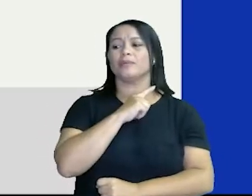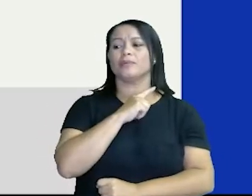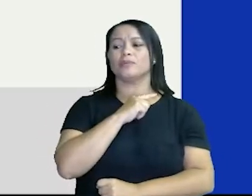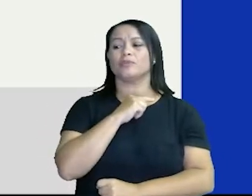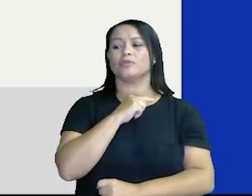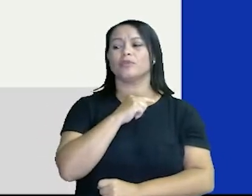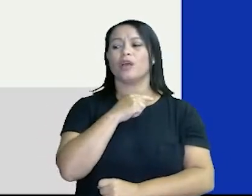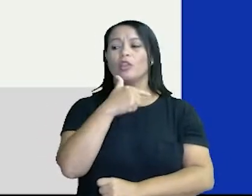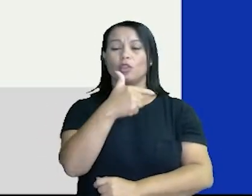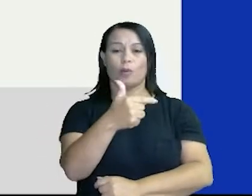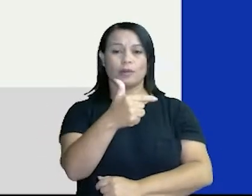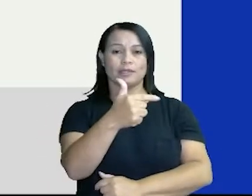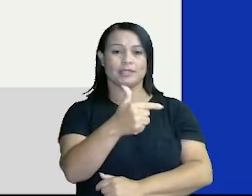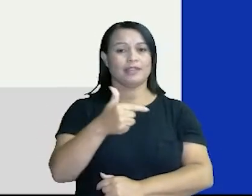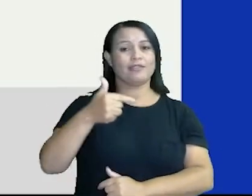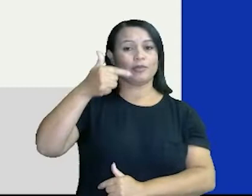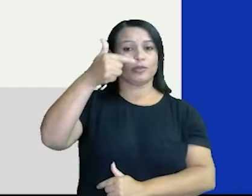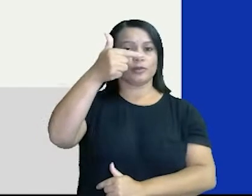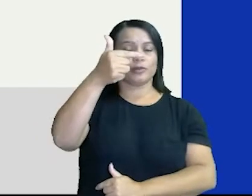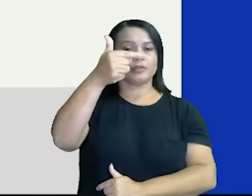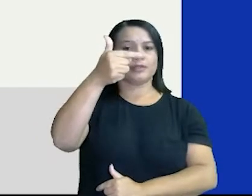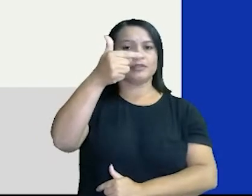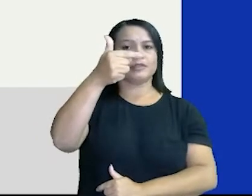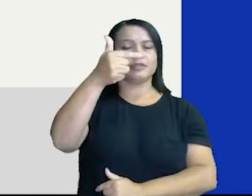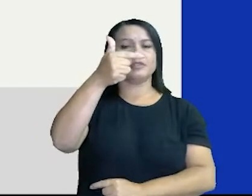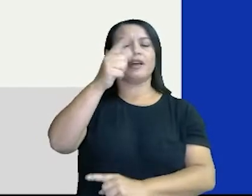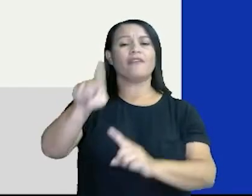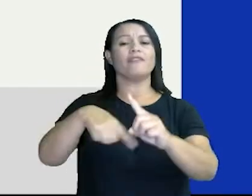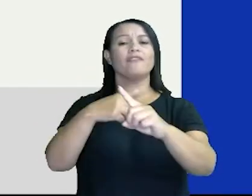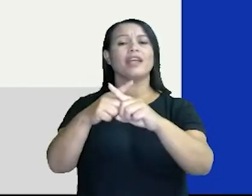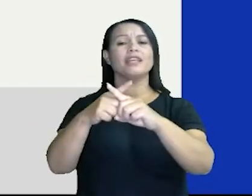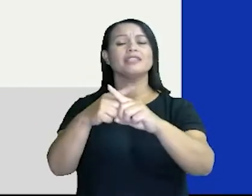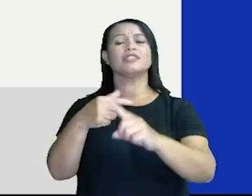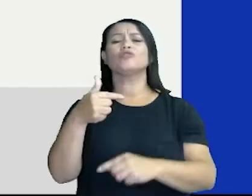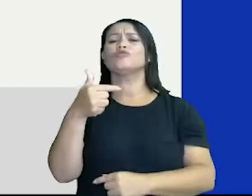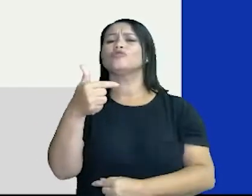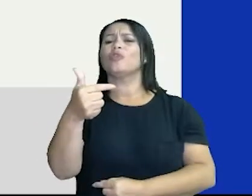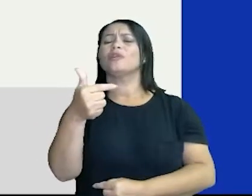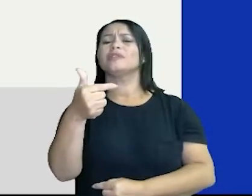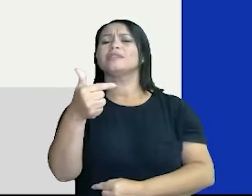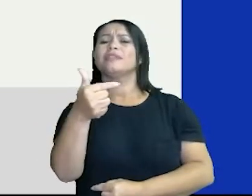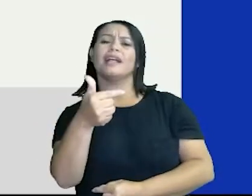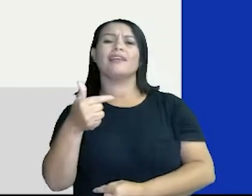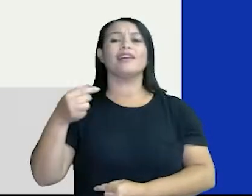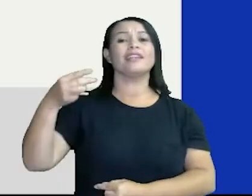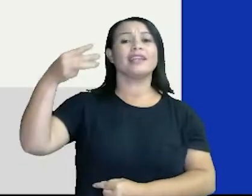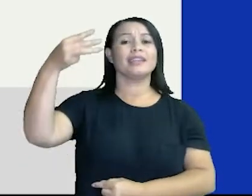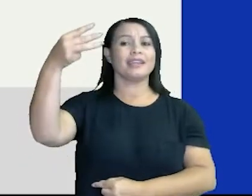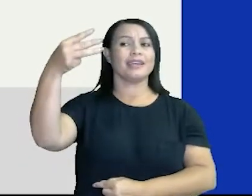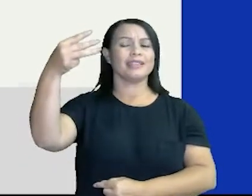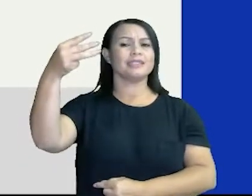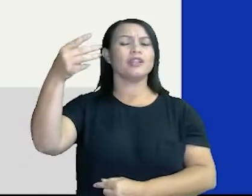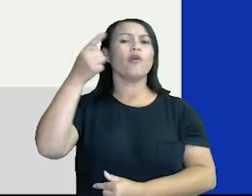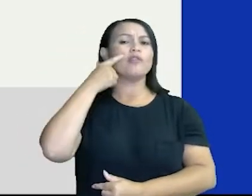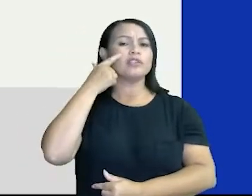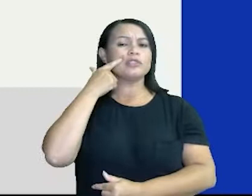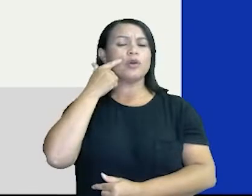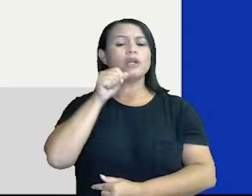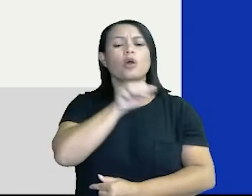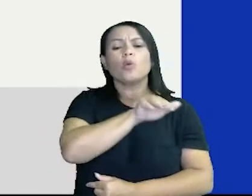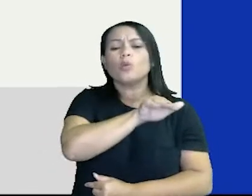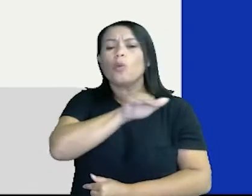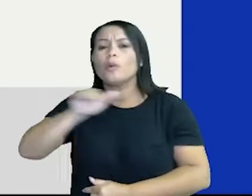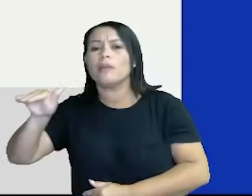temos 2 elevado a 2 vezes 2 elevado a 3 Então